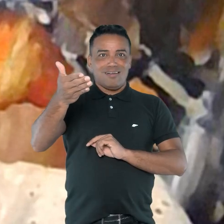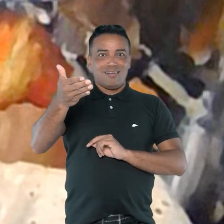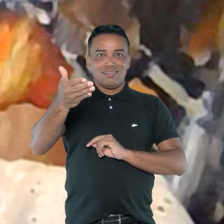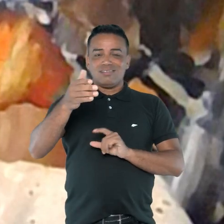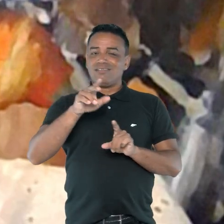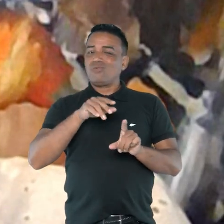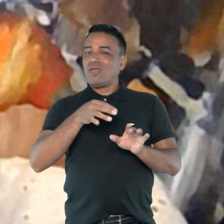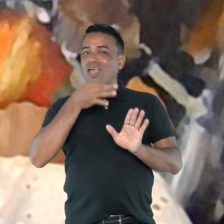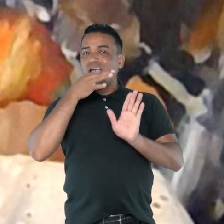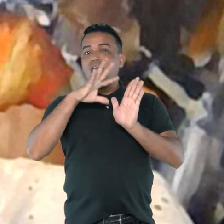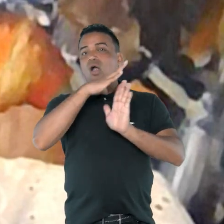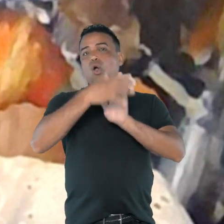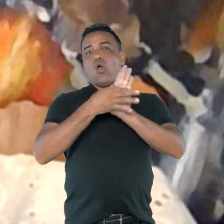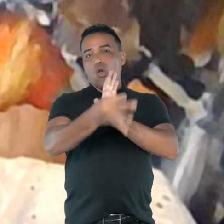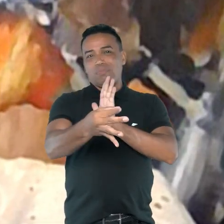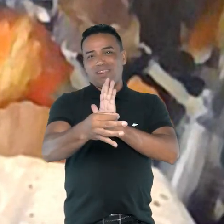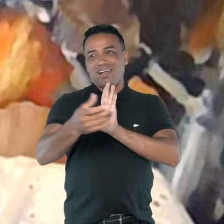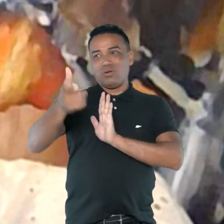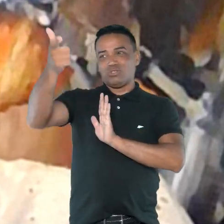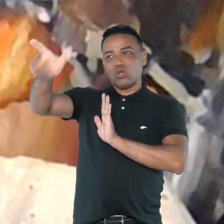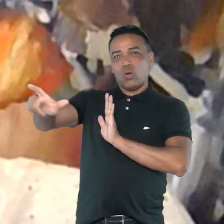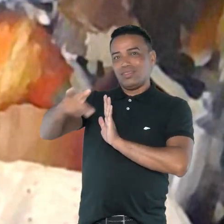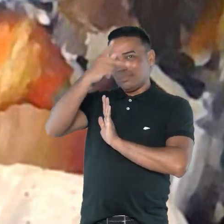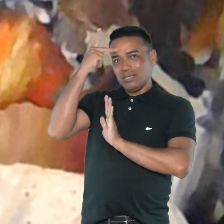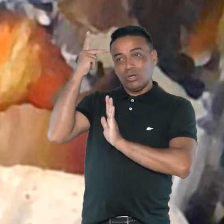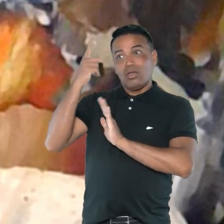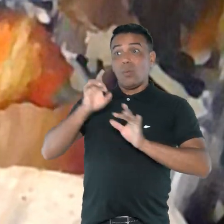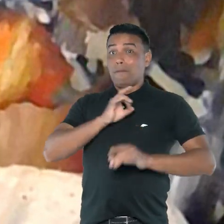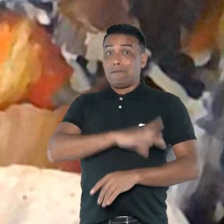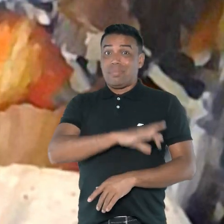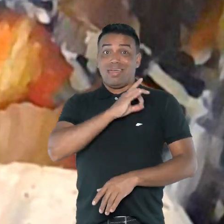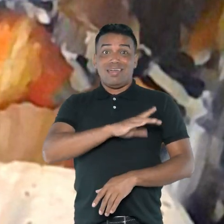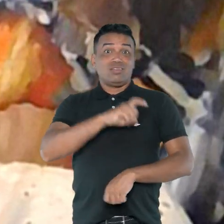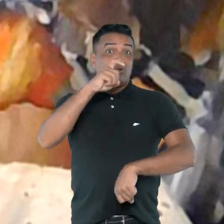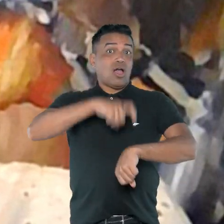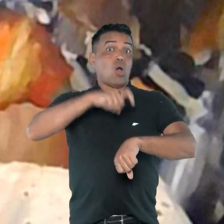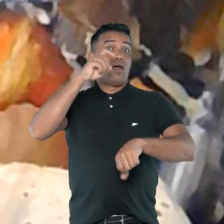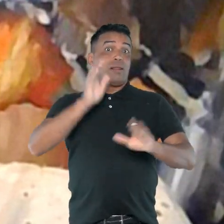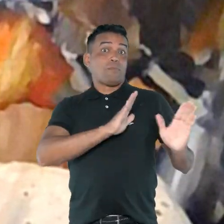outros. Tive medo quando o livro foi lançado,